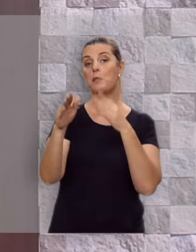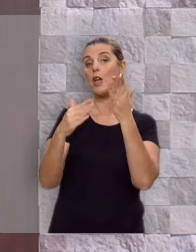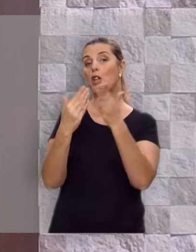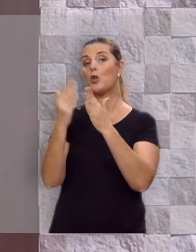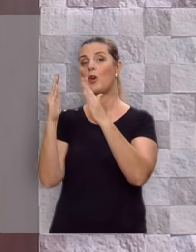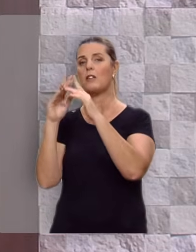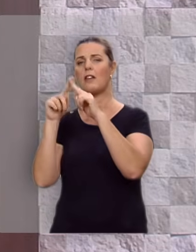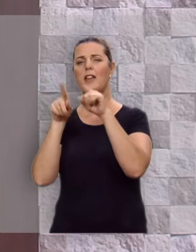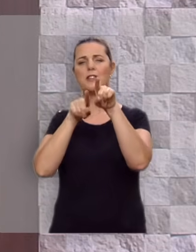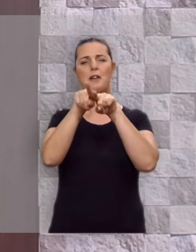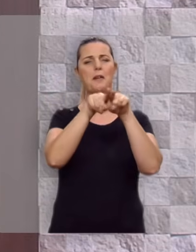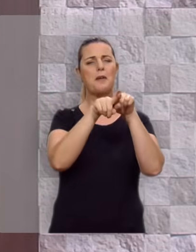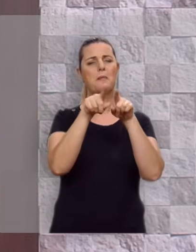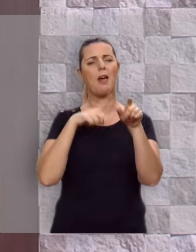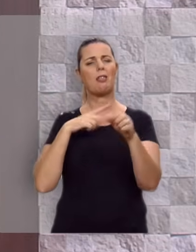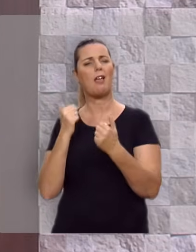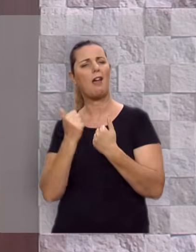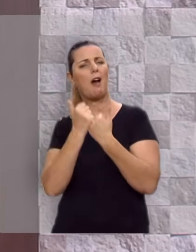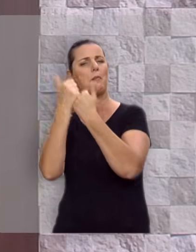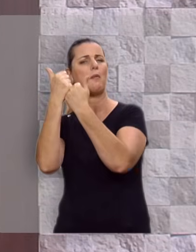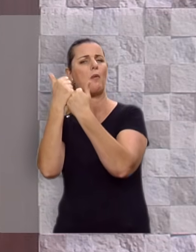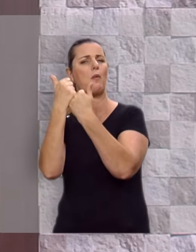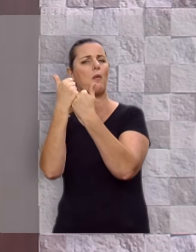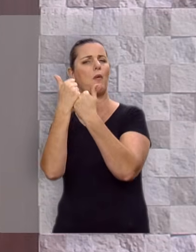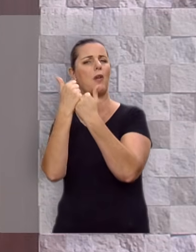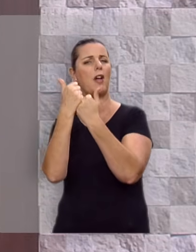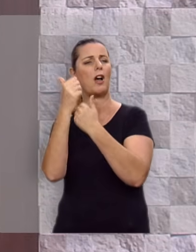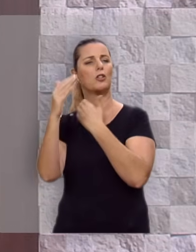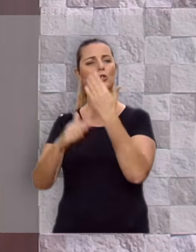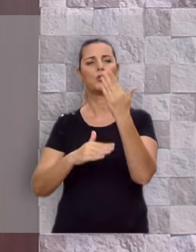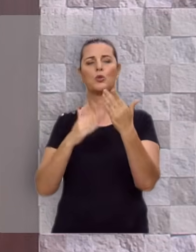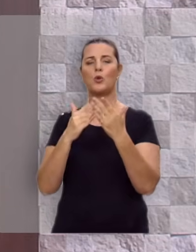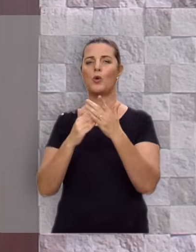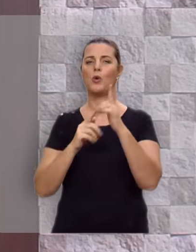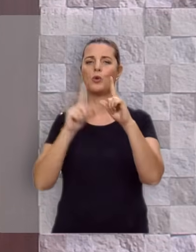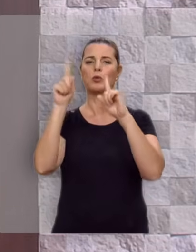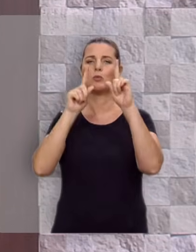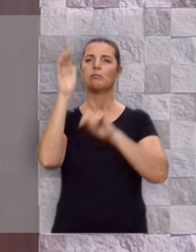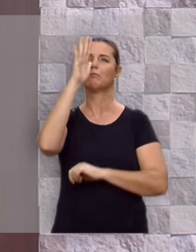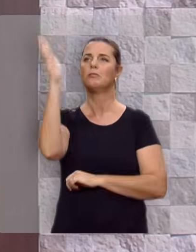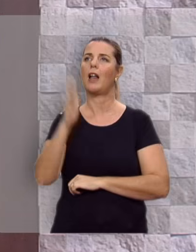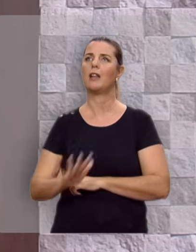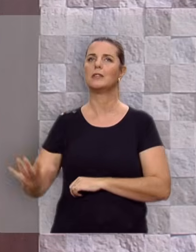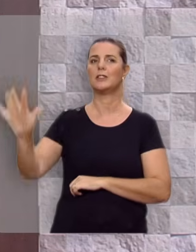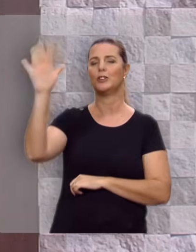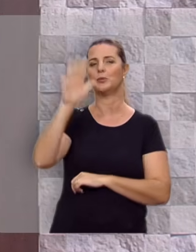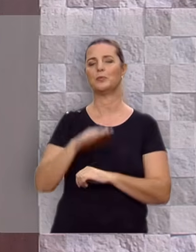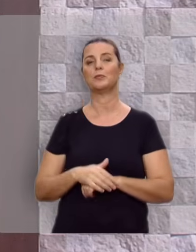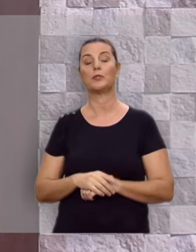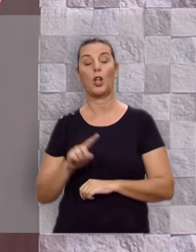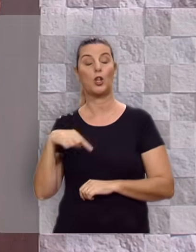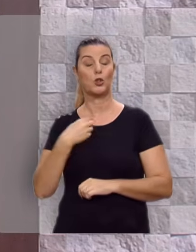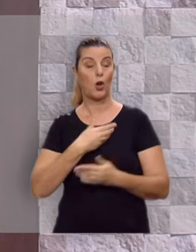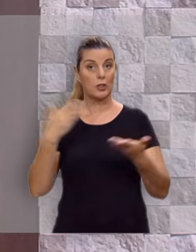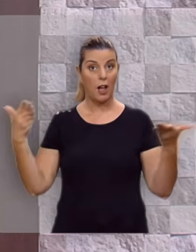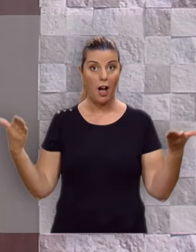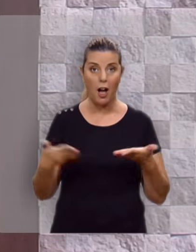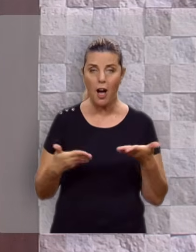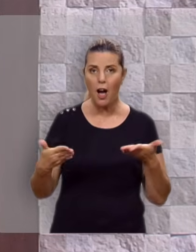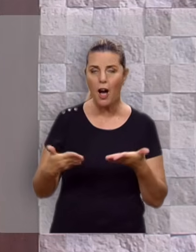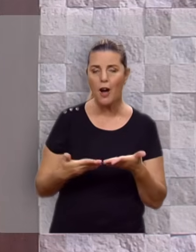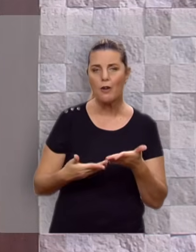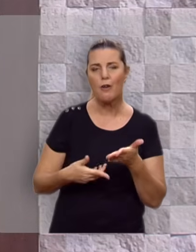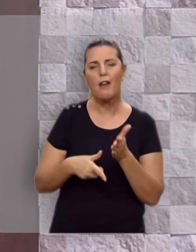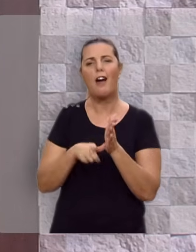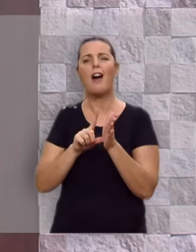as igrejas irmãs que têm nos apoiado em todo o território nacional. Estamos agora na véspera